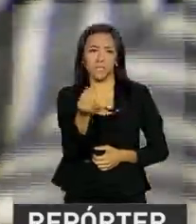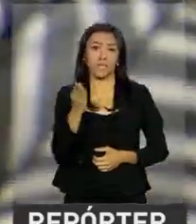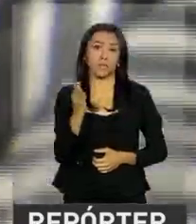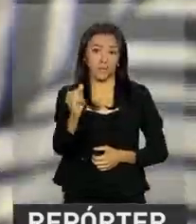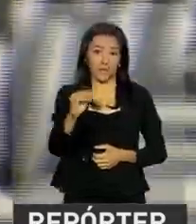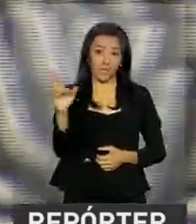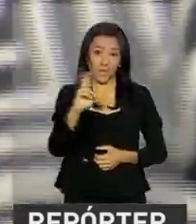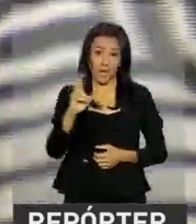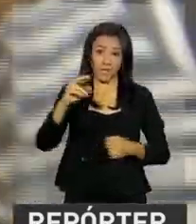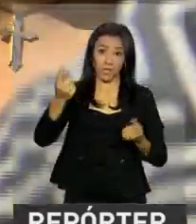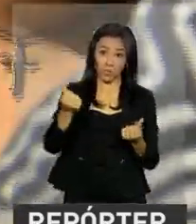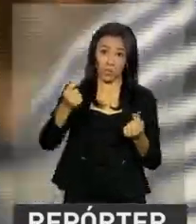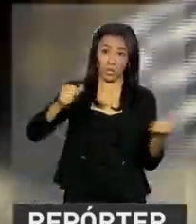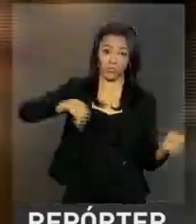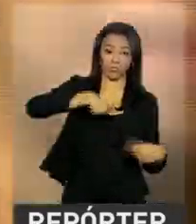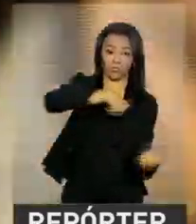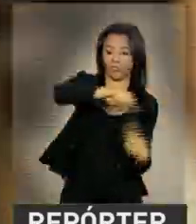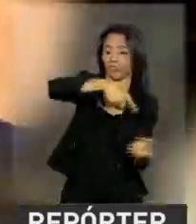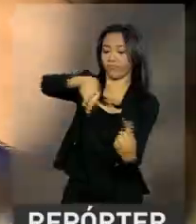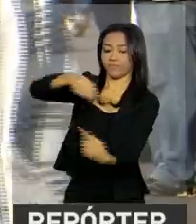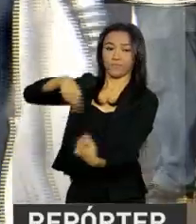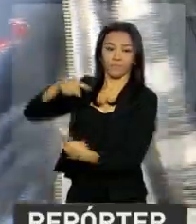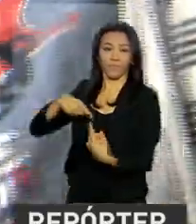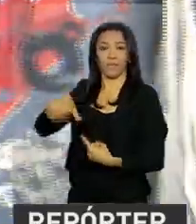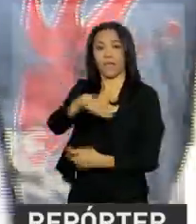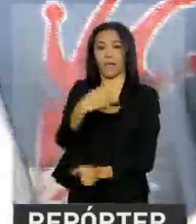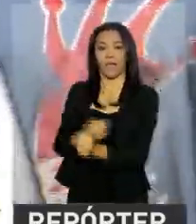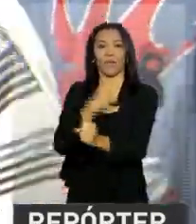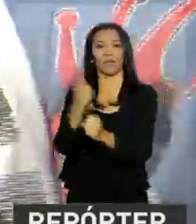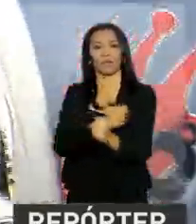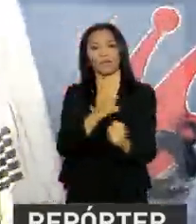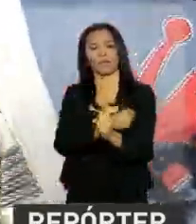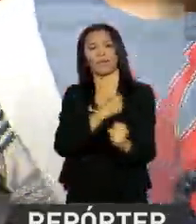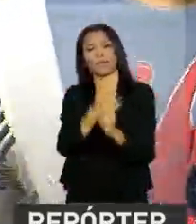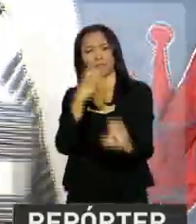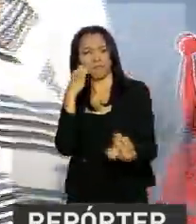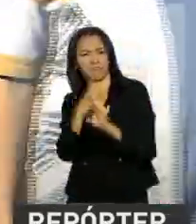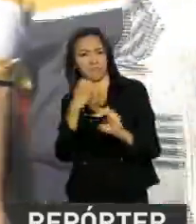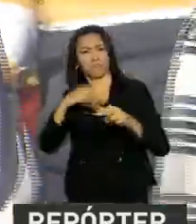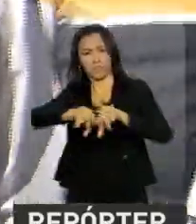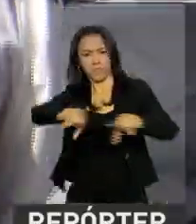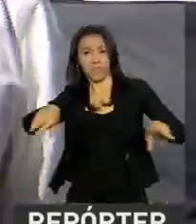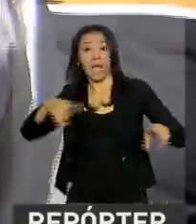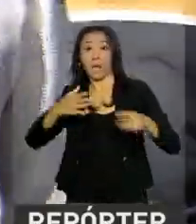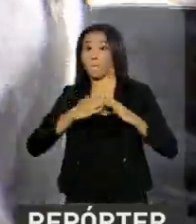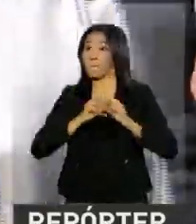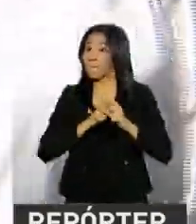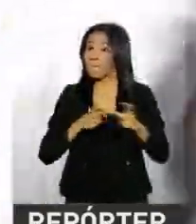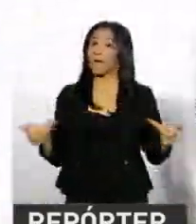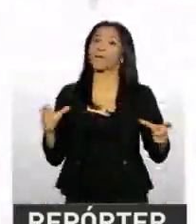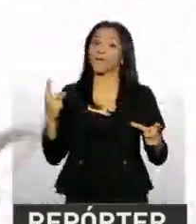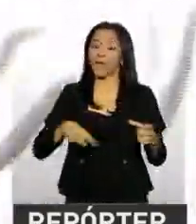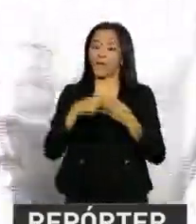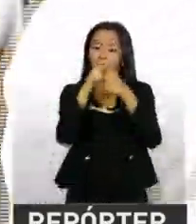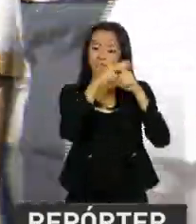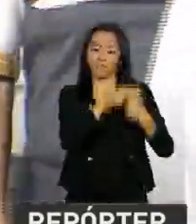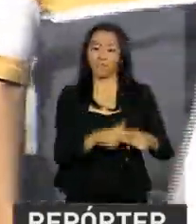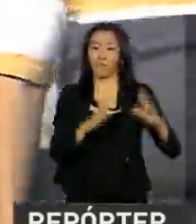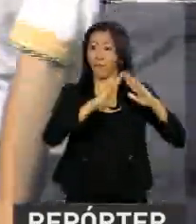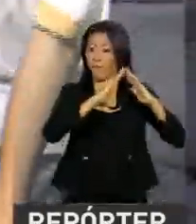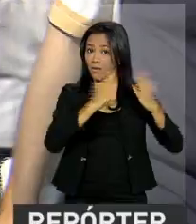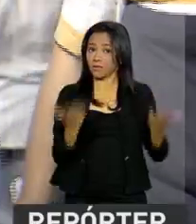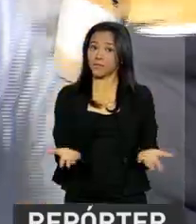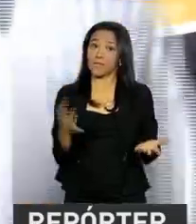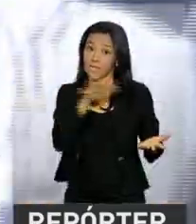movimentados anualmente pelo setor da construção civil, mais da metade vem das reformas de casas. E é pensando no aquecimento